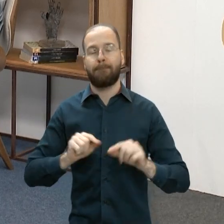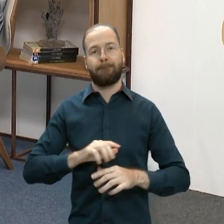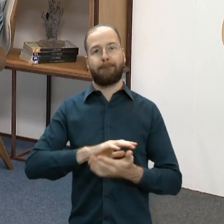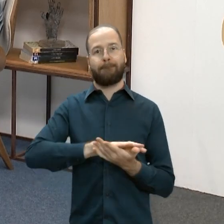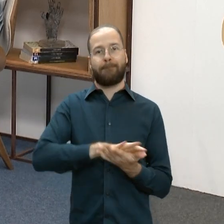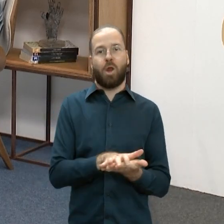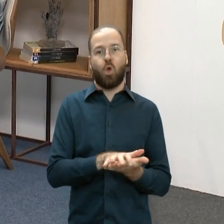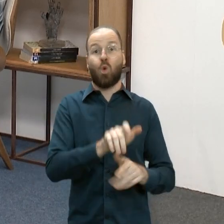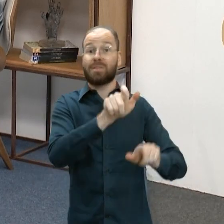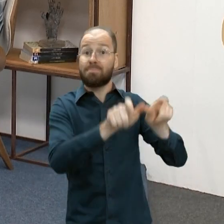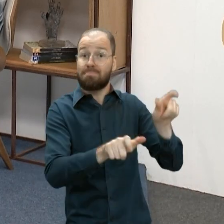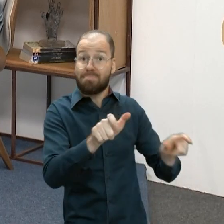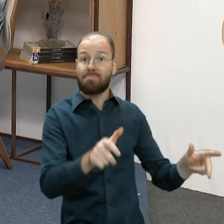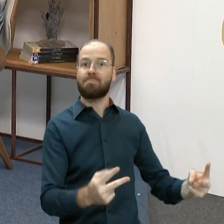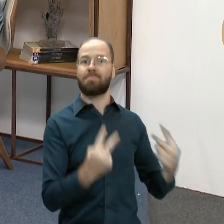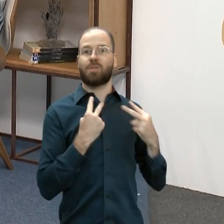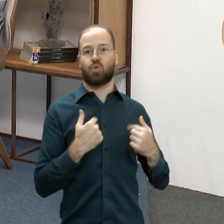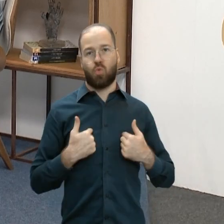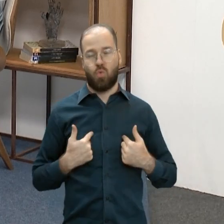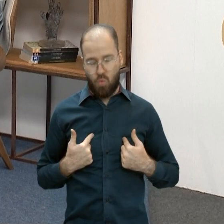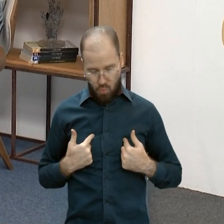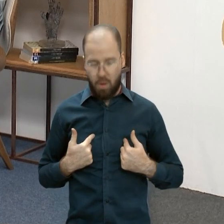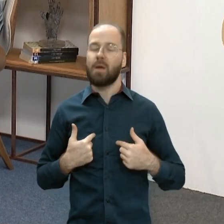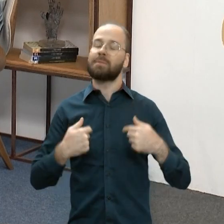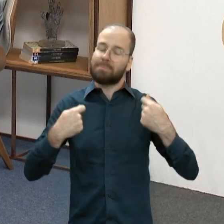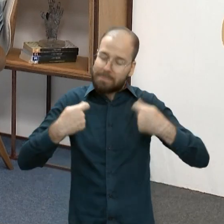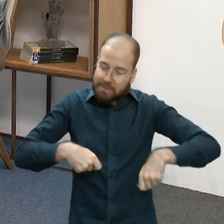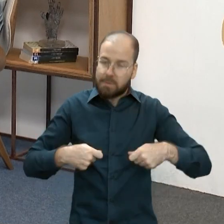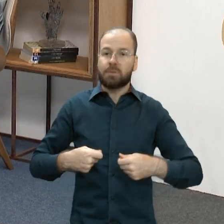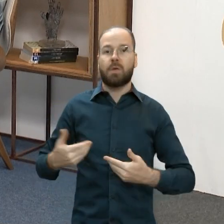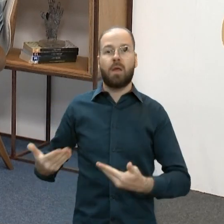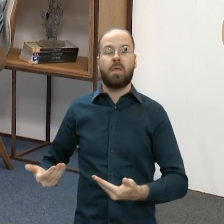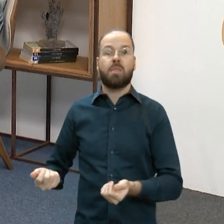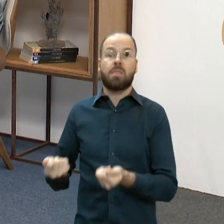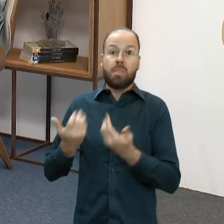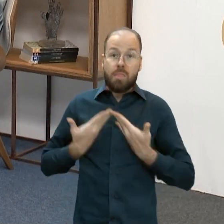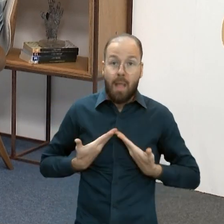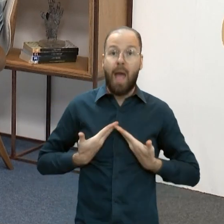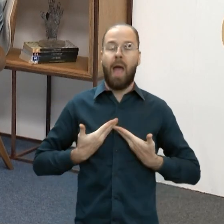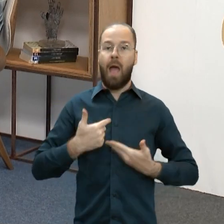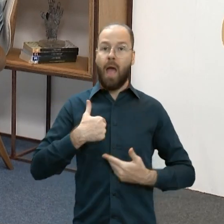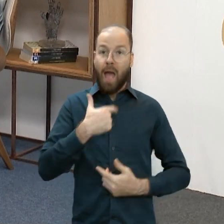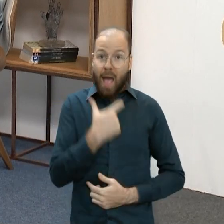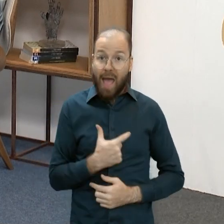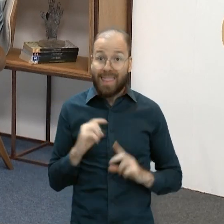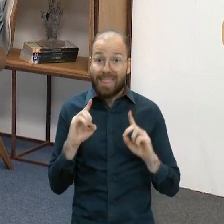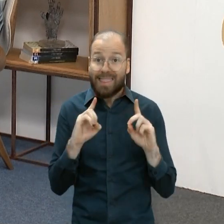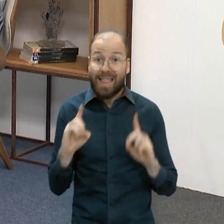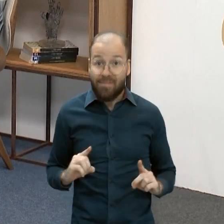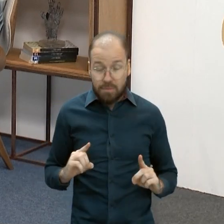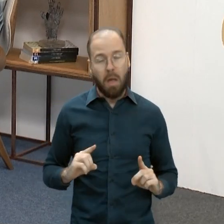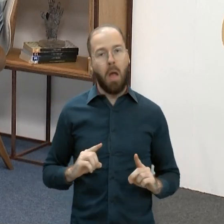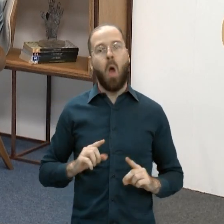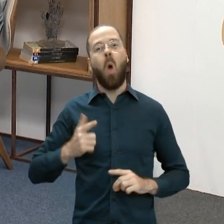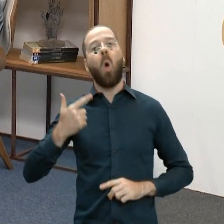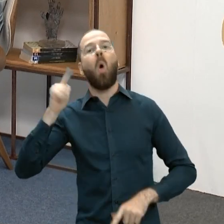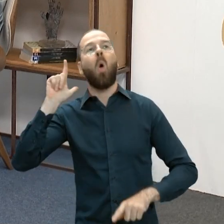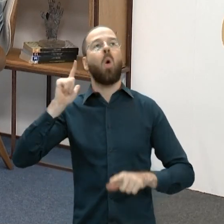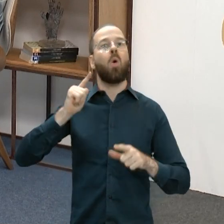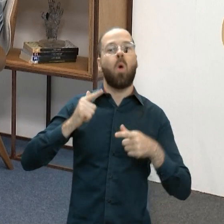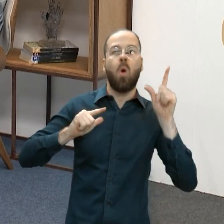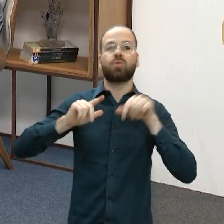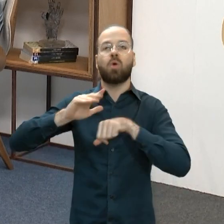esse direito, ele deve ser dado à pessoa com deficiência e não outras necessidades,